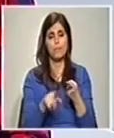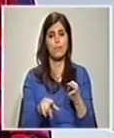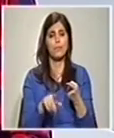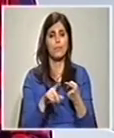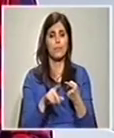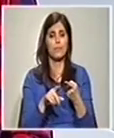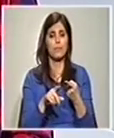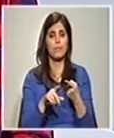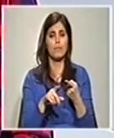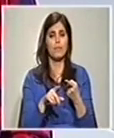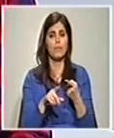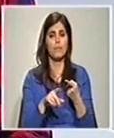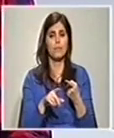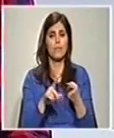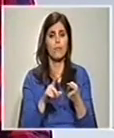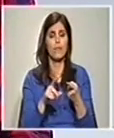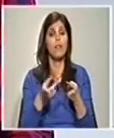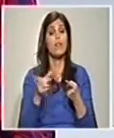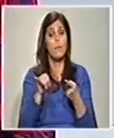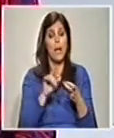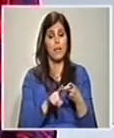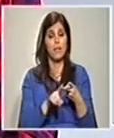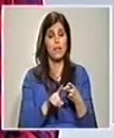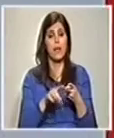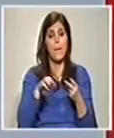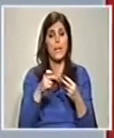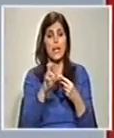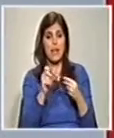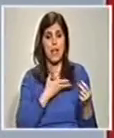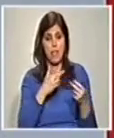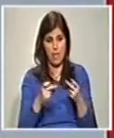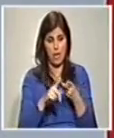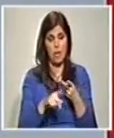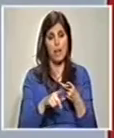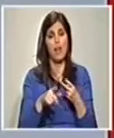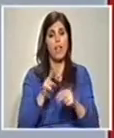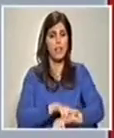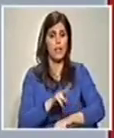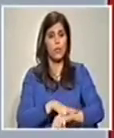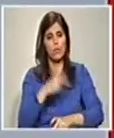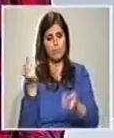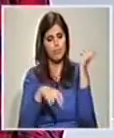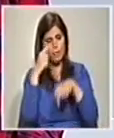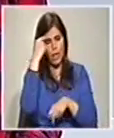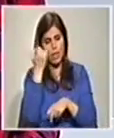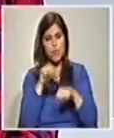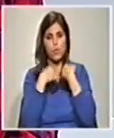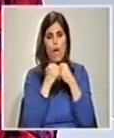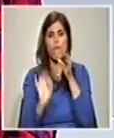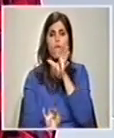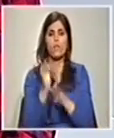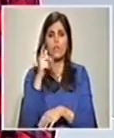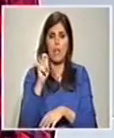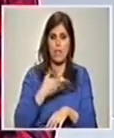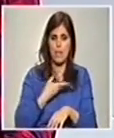School. Vai estar connosco também a Margarida Pinto Correia, diretora de Inovação Social da Fundação